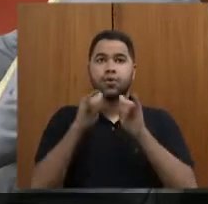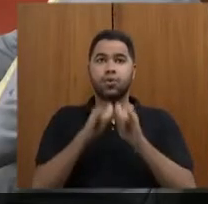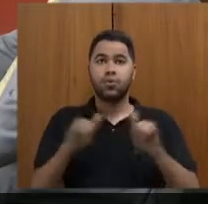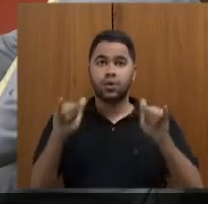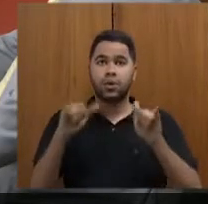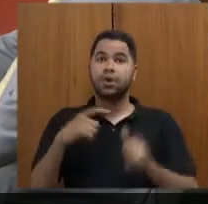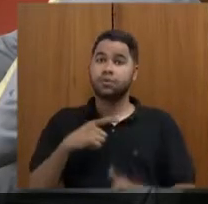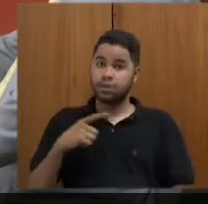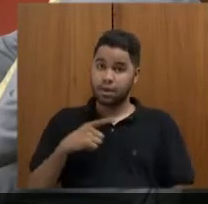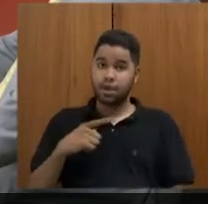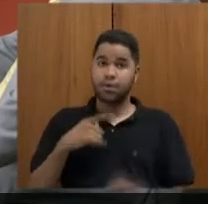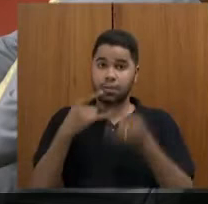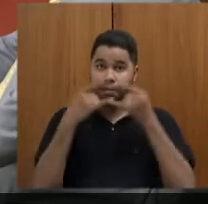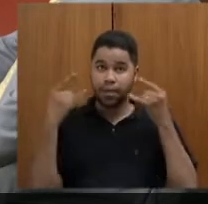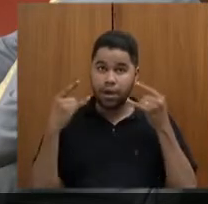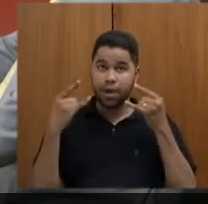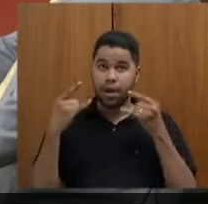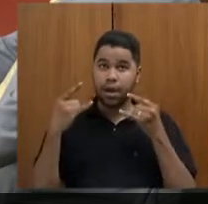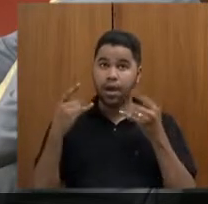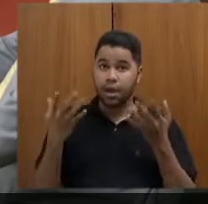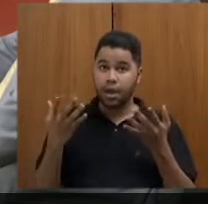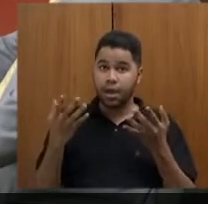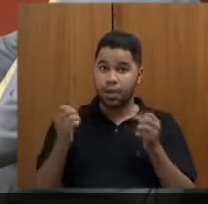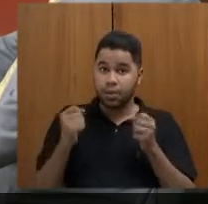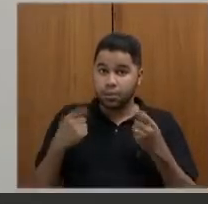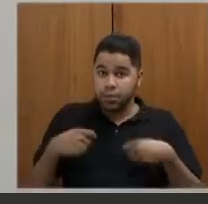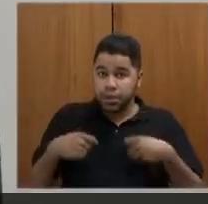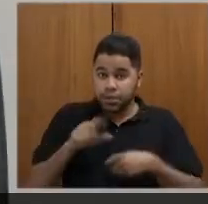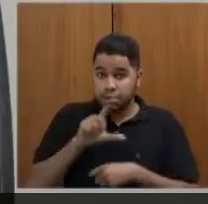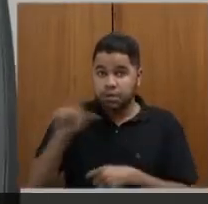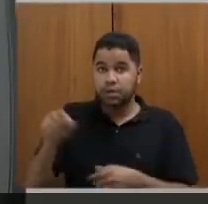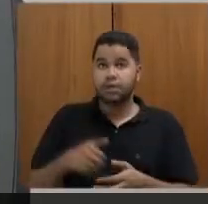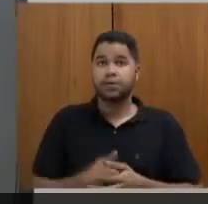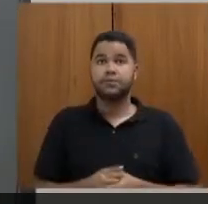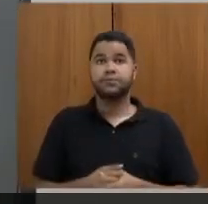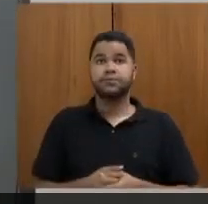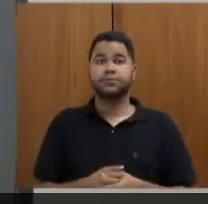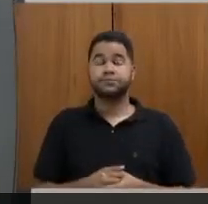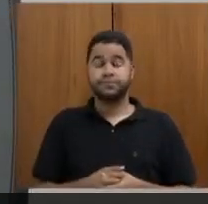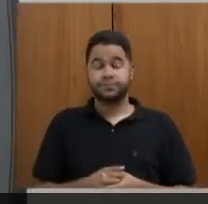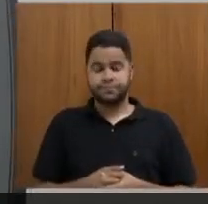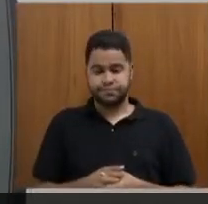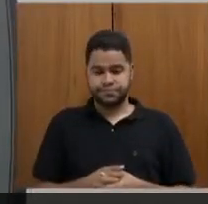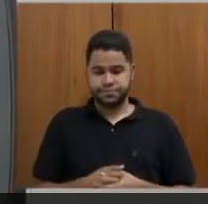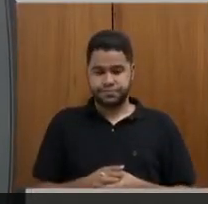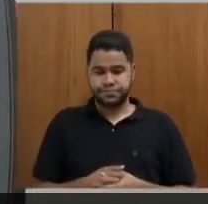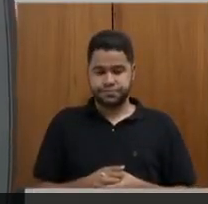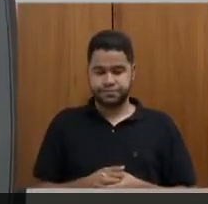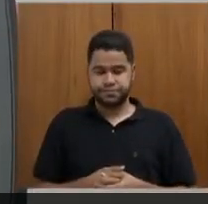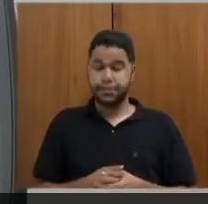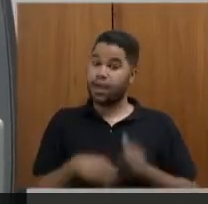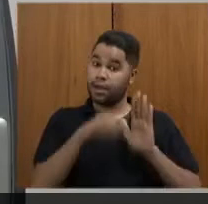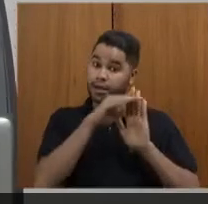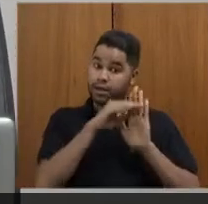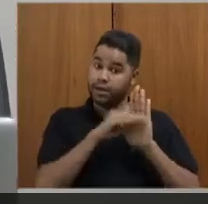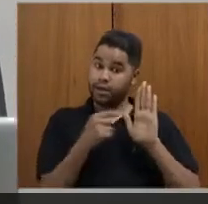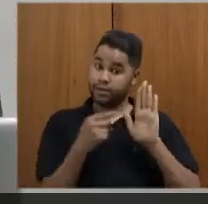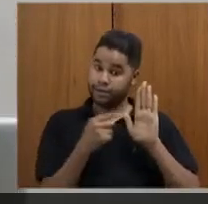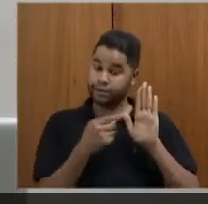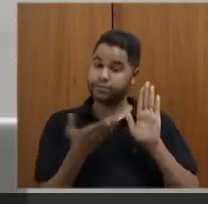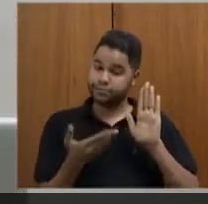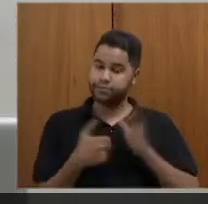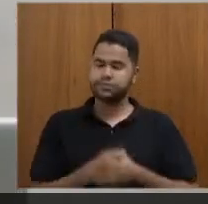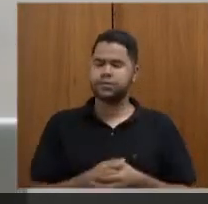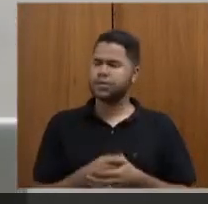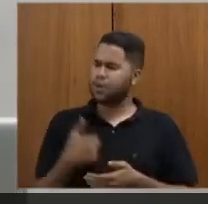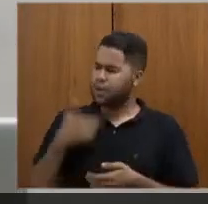de máscara aqui, devo eu me retirar, então, essa determinação de Vossa Excelência? Cumprimento da deliberação, deputado Guilherme. Não,